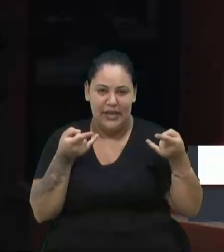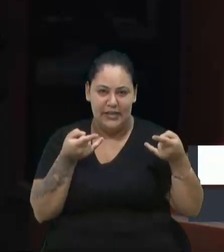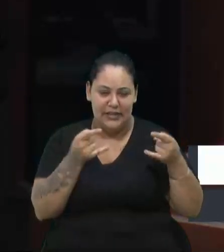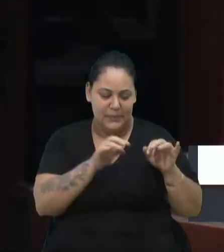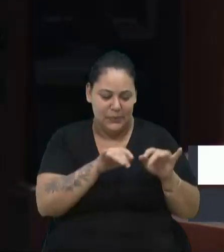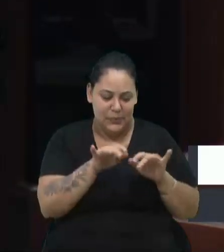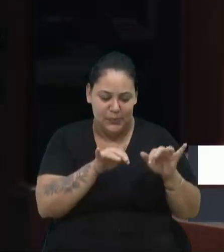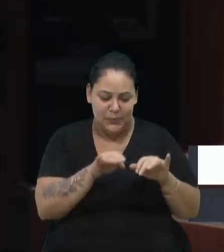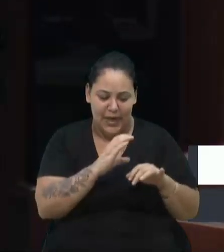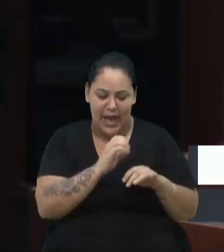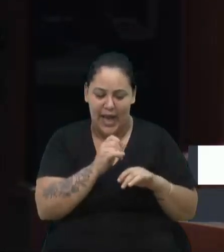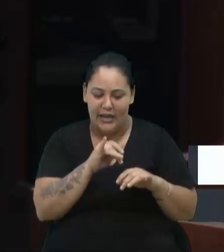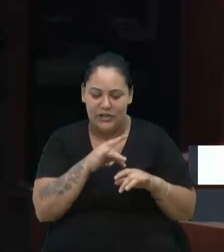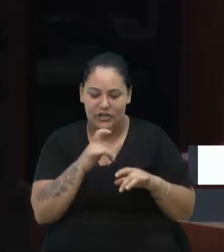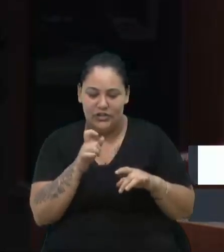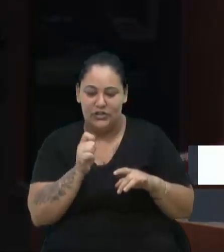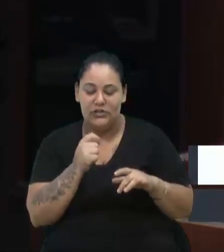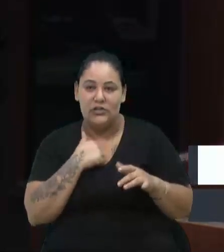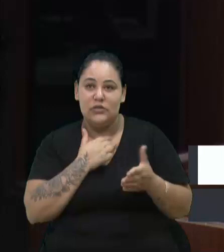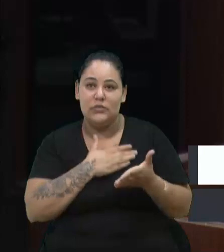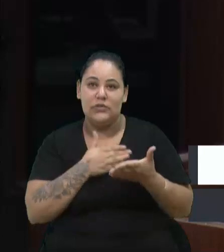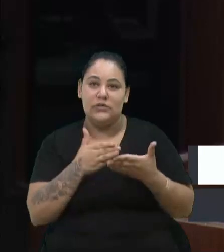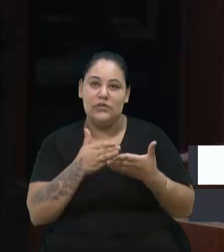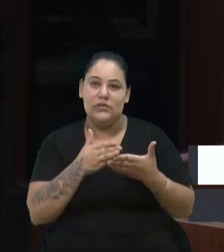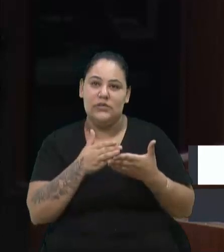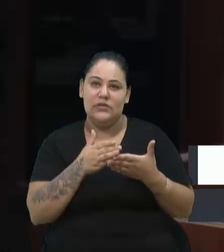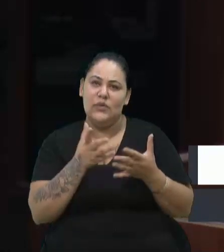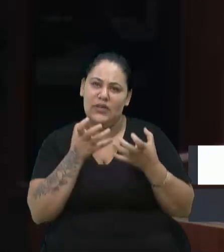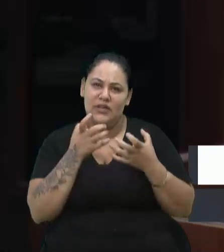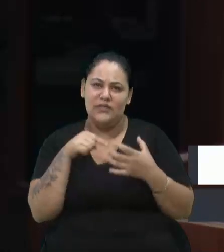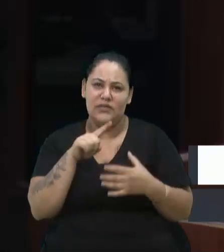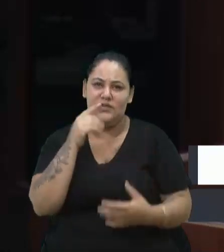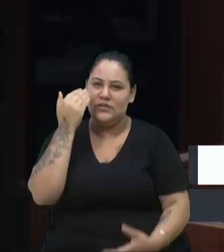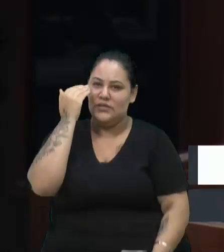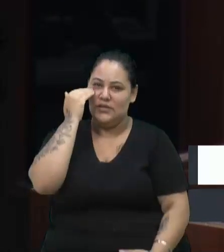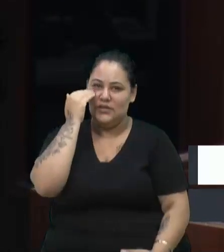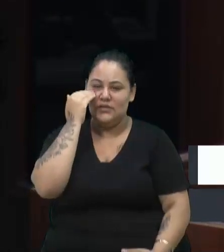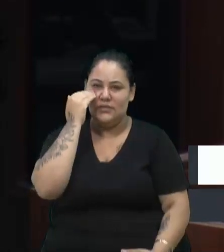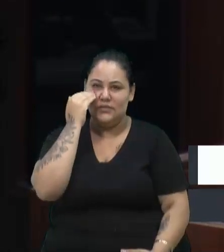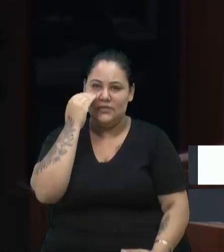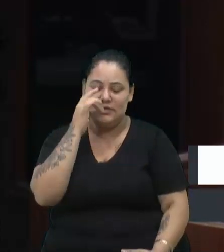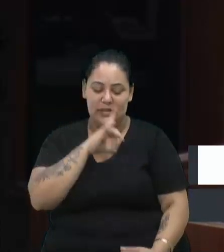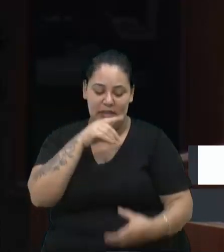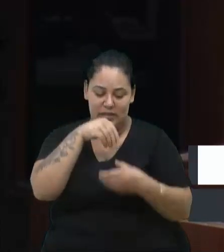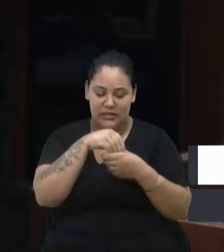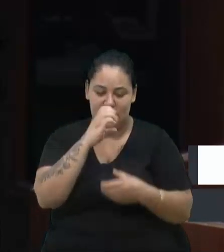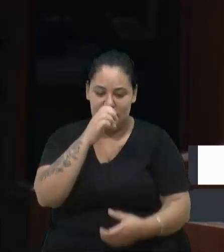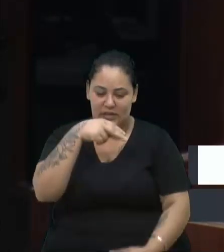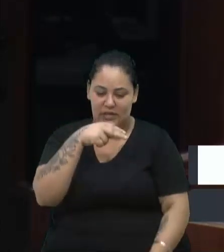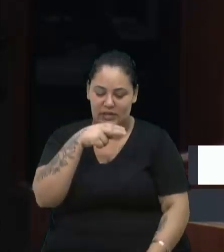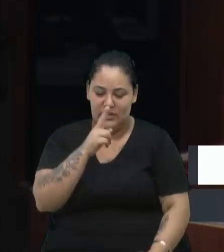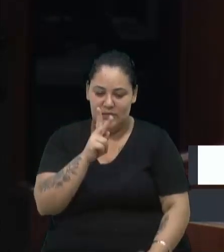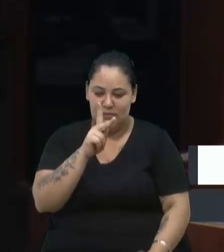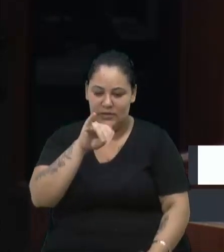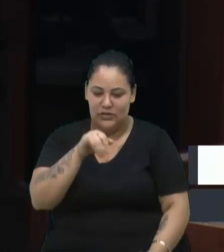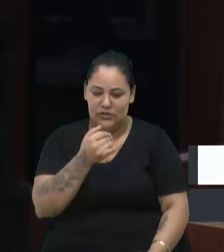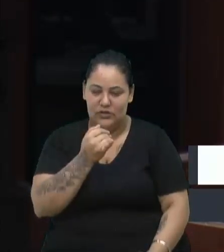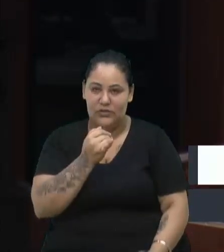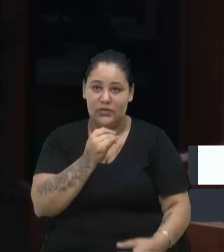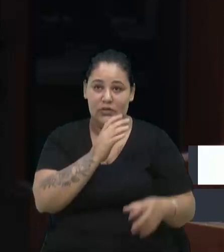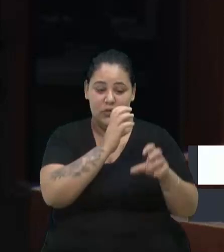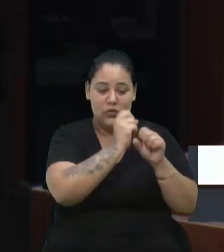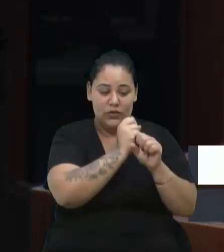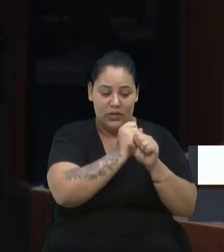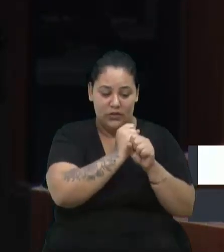comecei. Então vamos entender uma coisa. Existe no CNPJ, os contadores dividem as pessoas em física